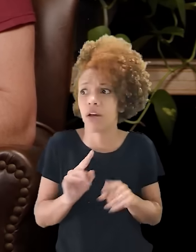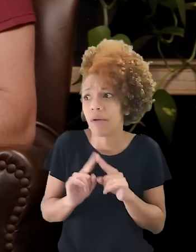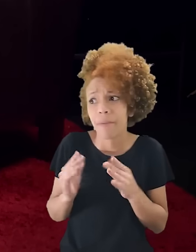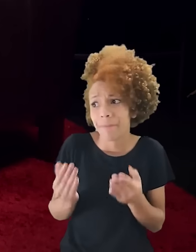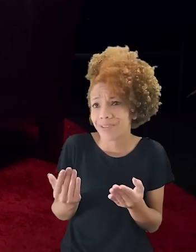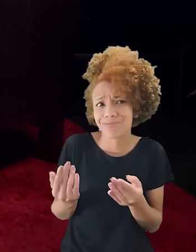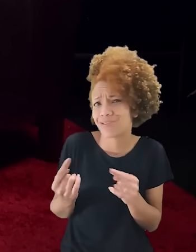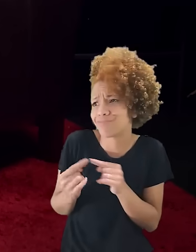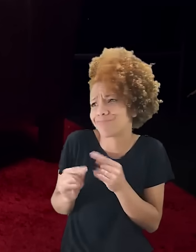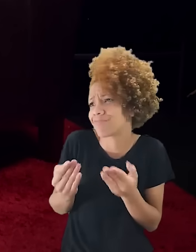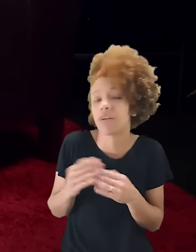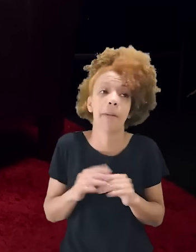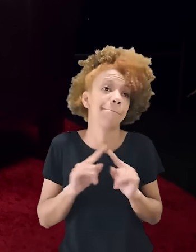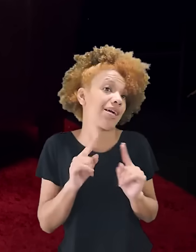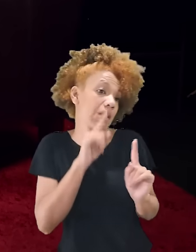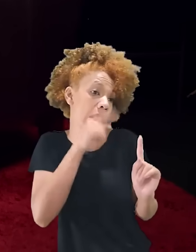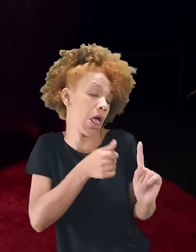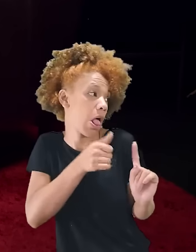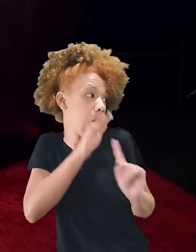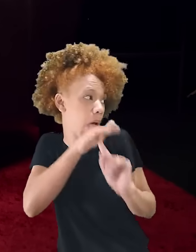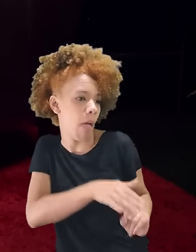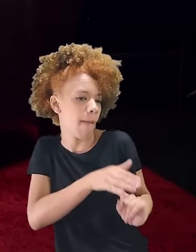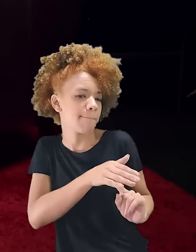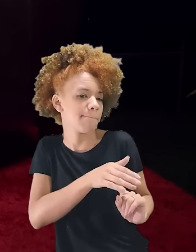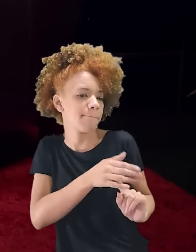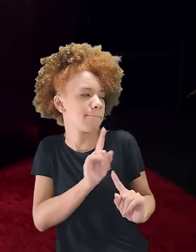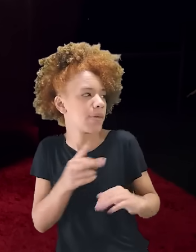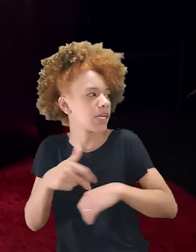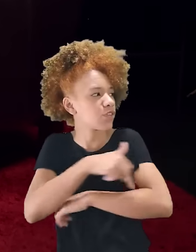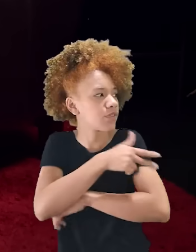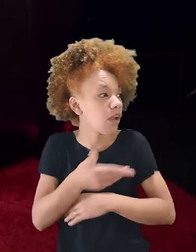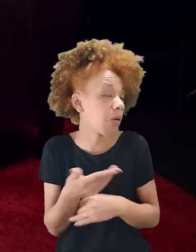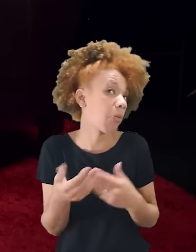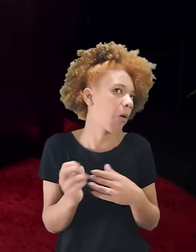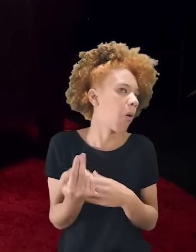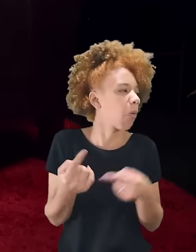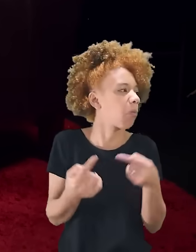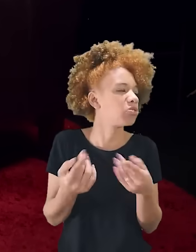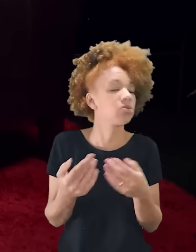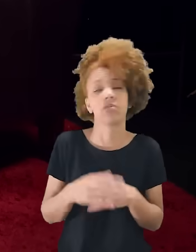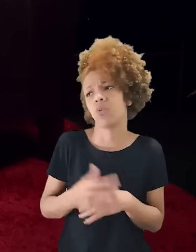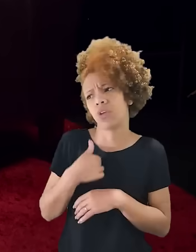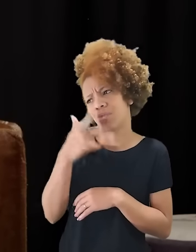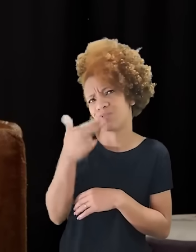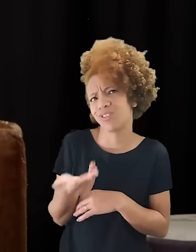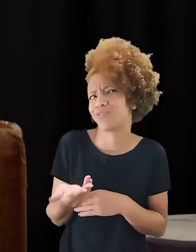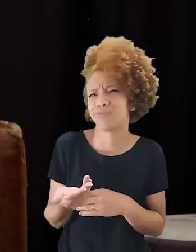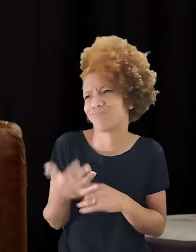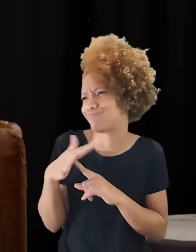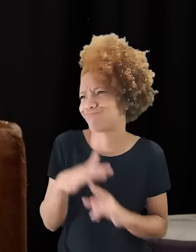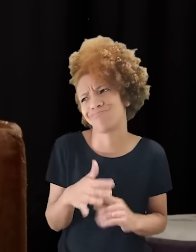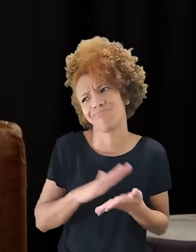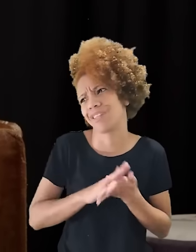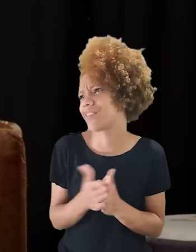que não faz sentido só que ela quer Te queimar para você não ser mais uma competidora tua você não ser uma competidora dela é o que eu achei muito